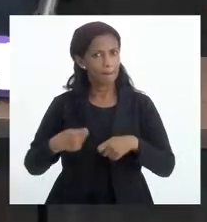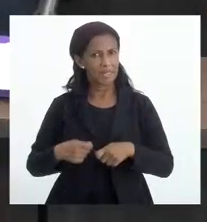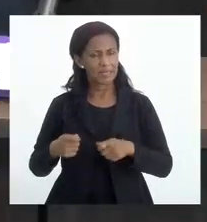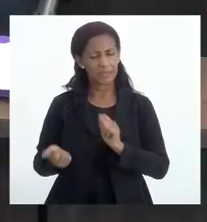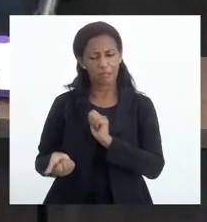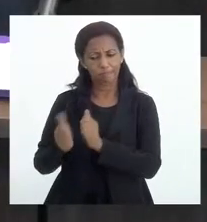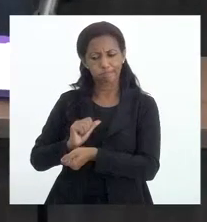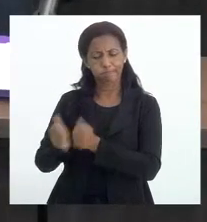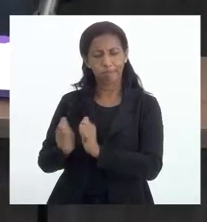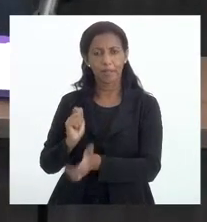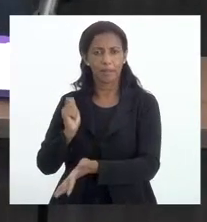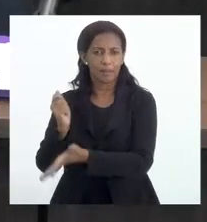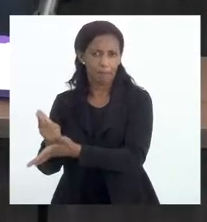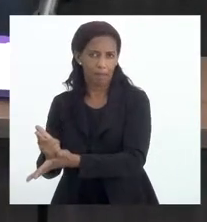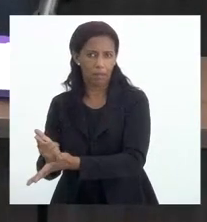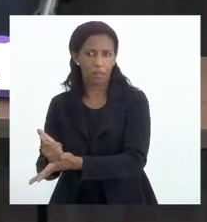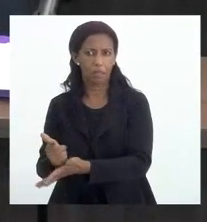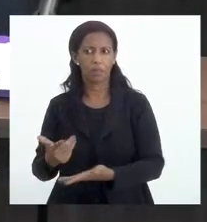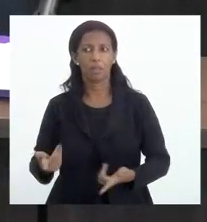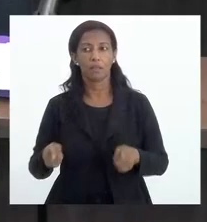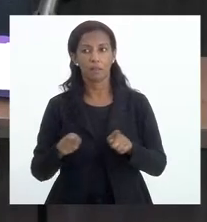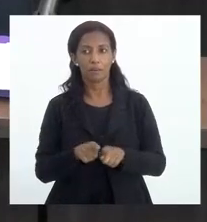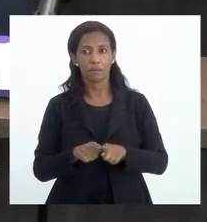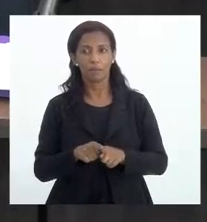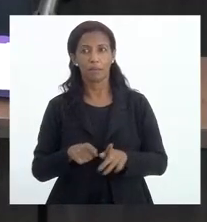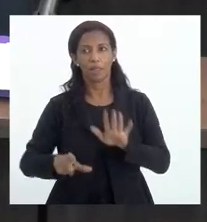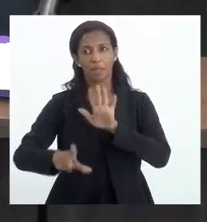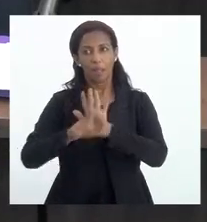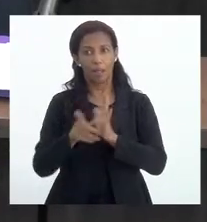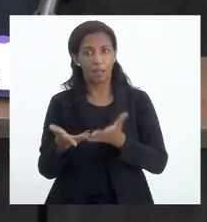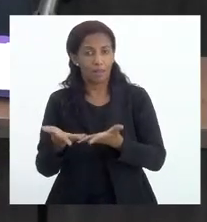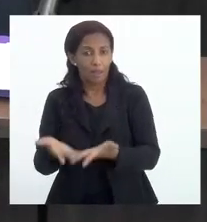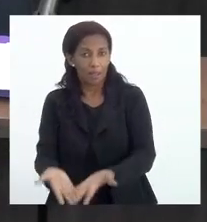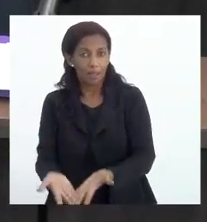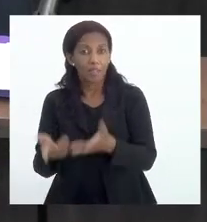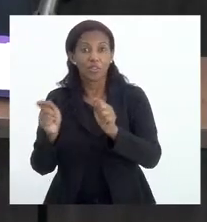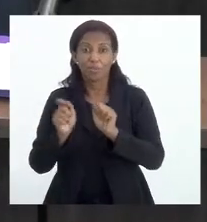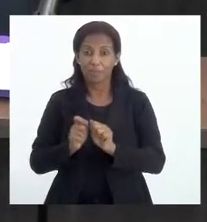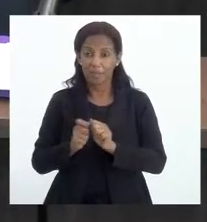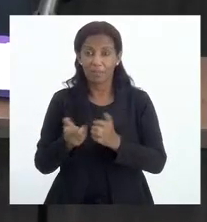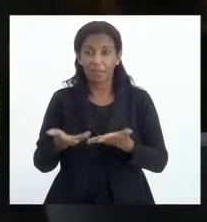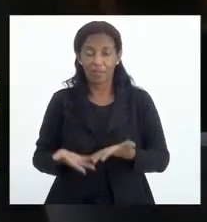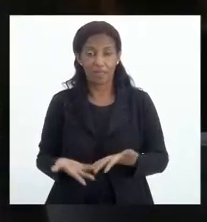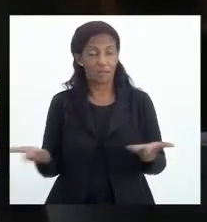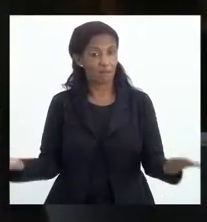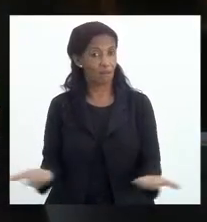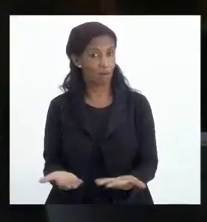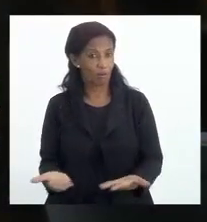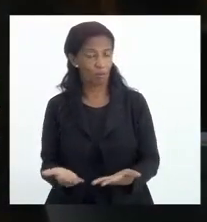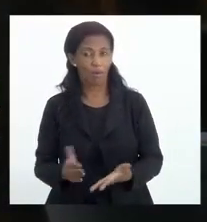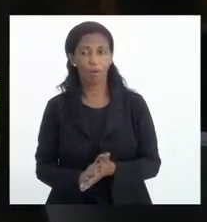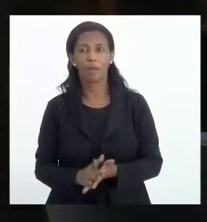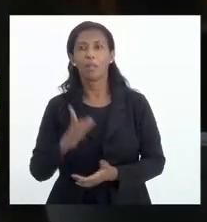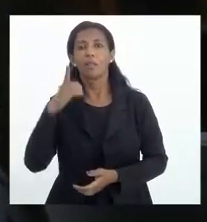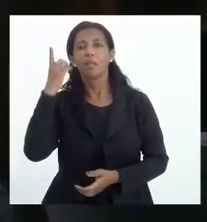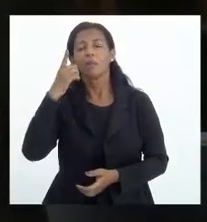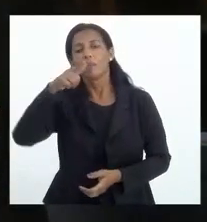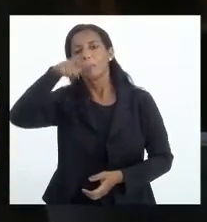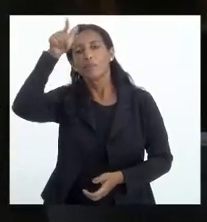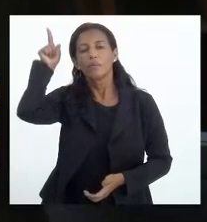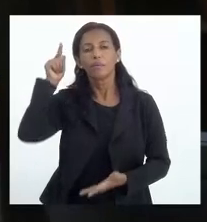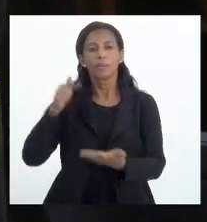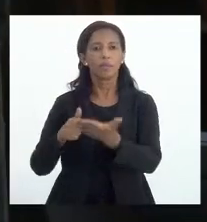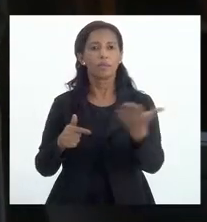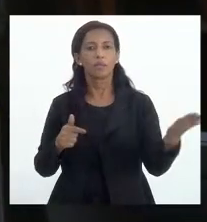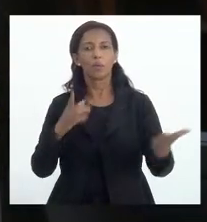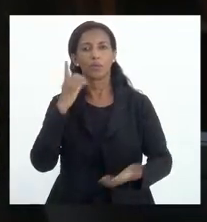adequação. Obviamente que a lei está aí, a gente vai ter que fazer. E agora, deputado Luiz Paulo e